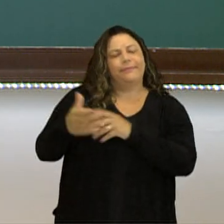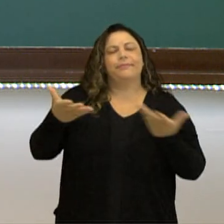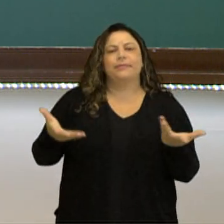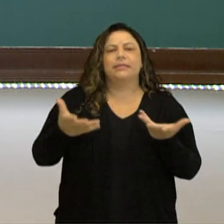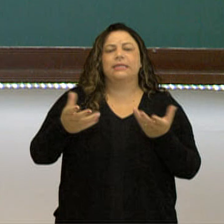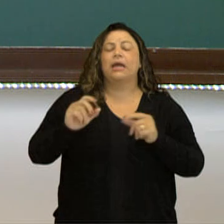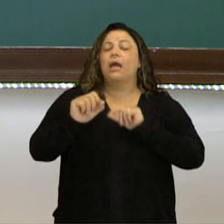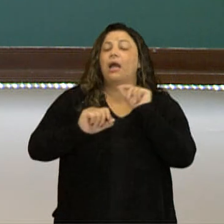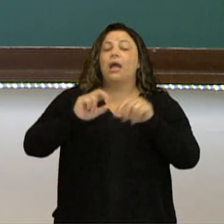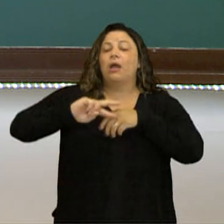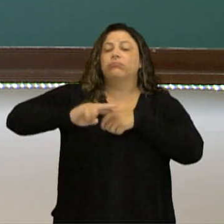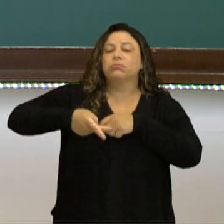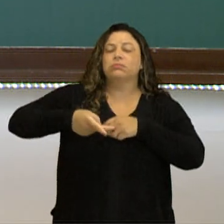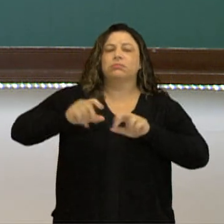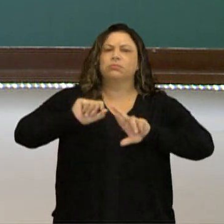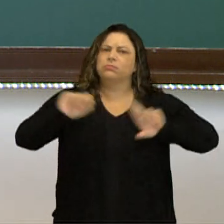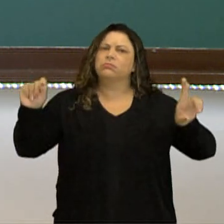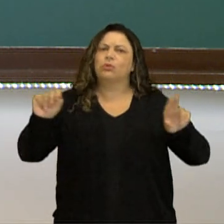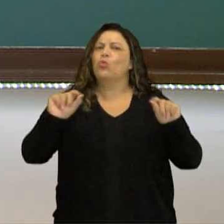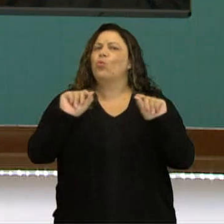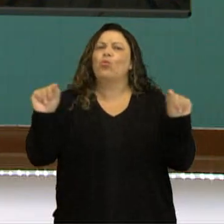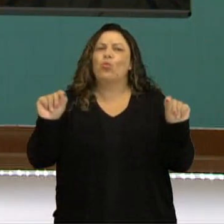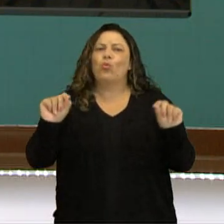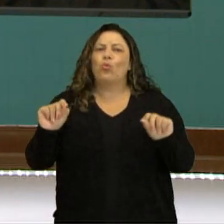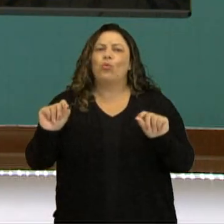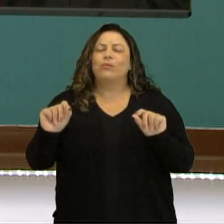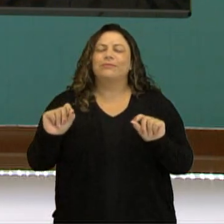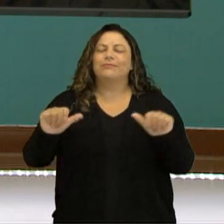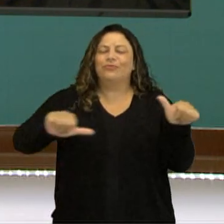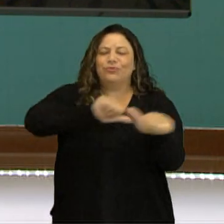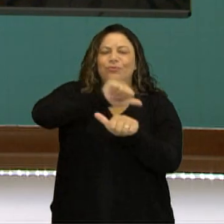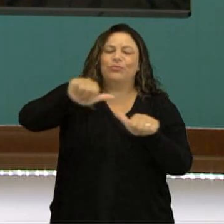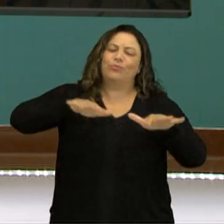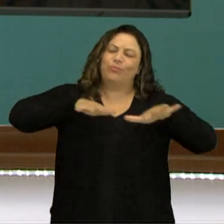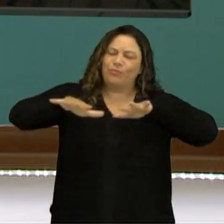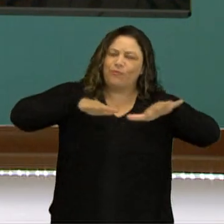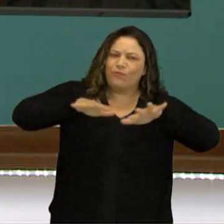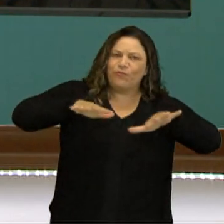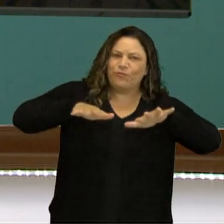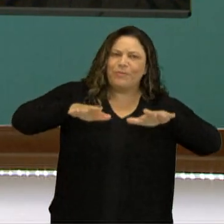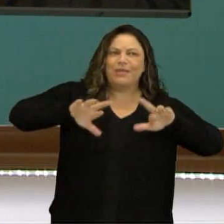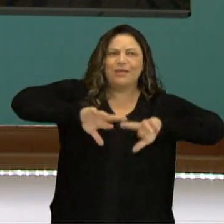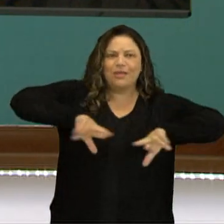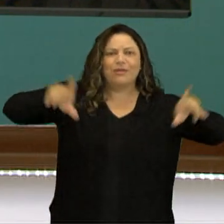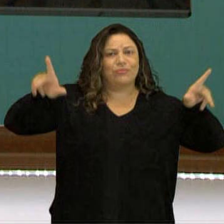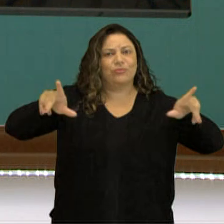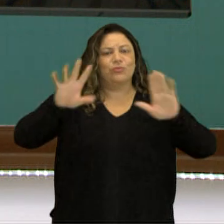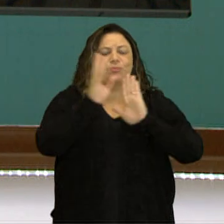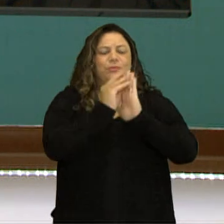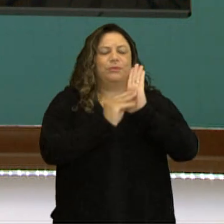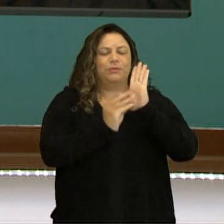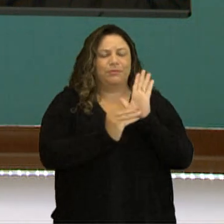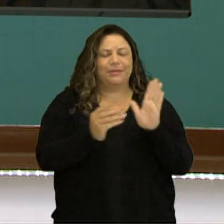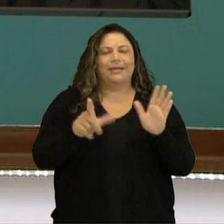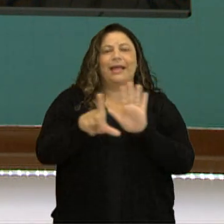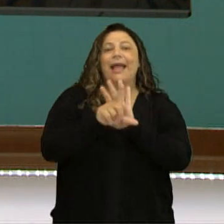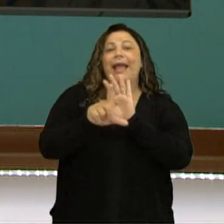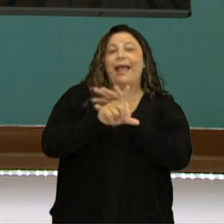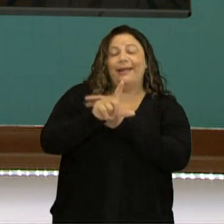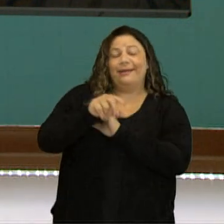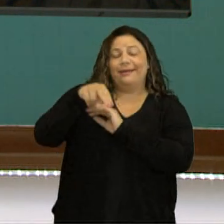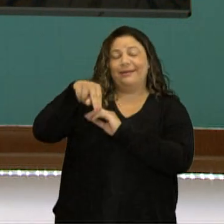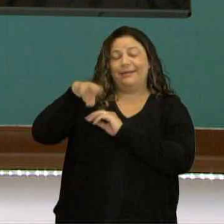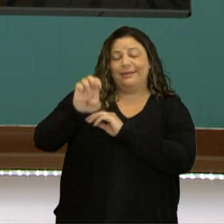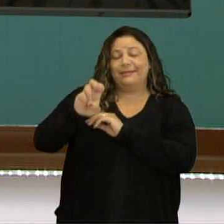do movimento, certo? E aí você já engloba outro conteúdo, que aí você vem a questão das leis de Newton, vem a questão de